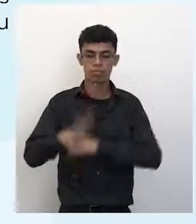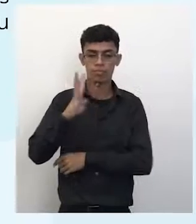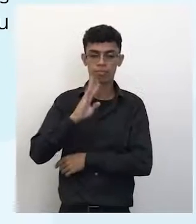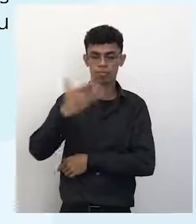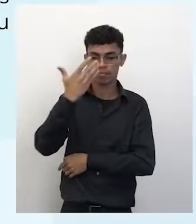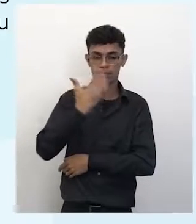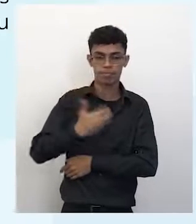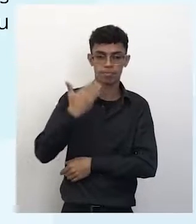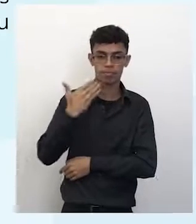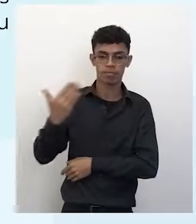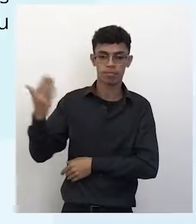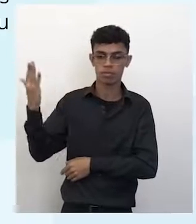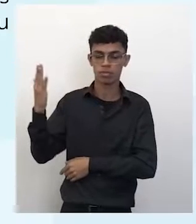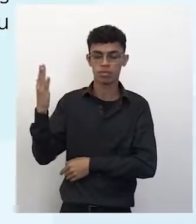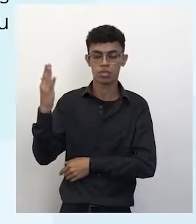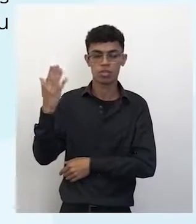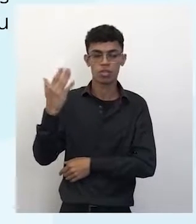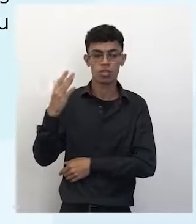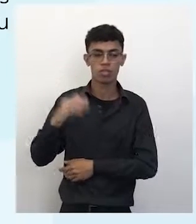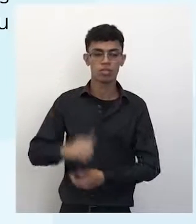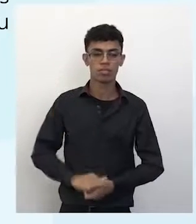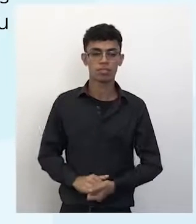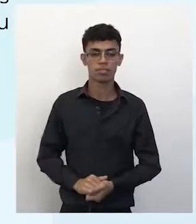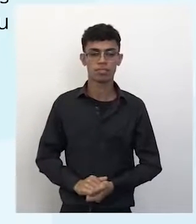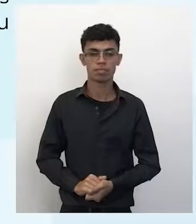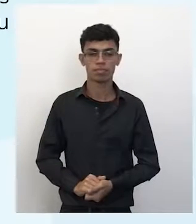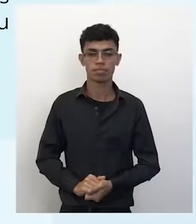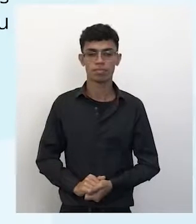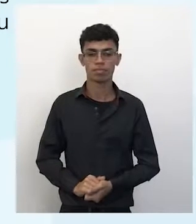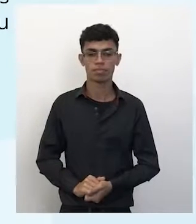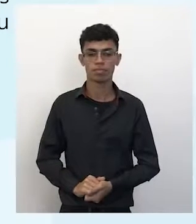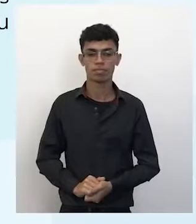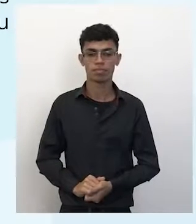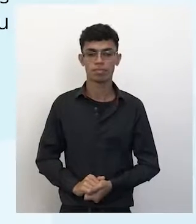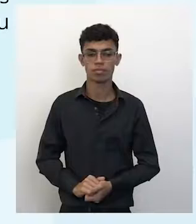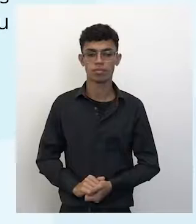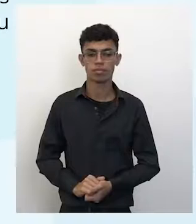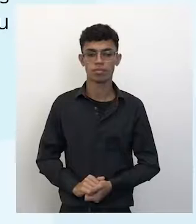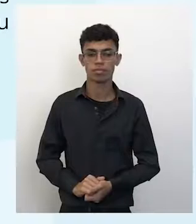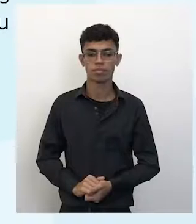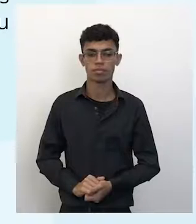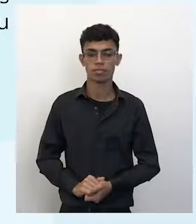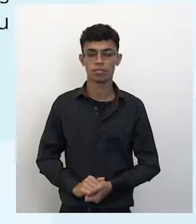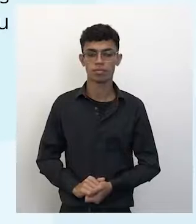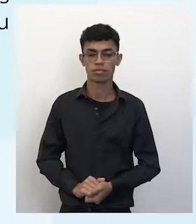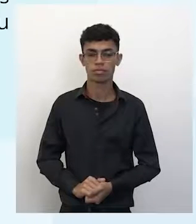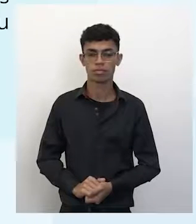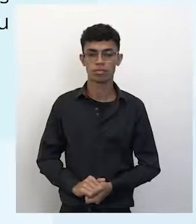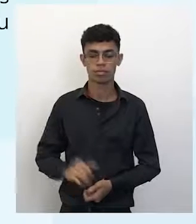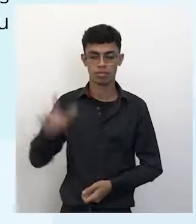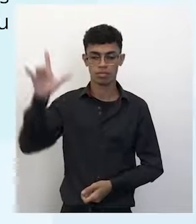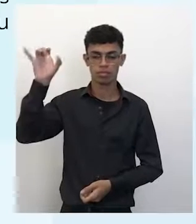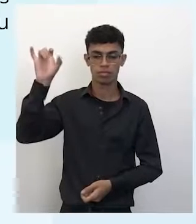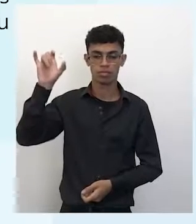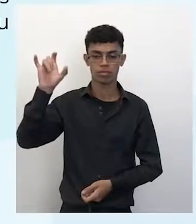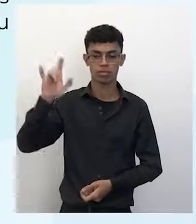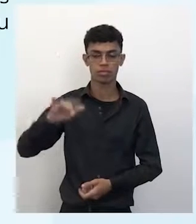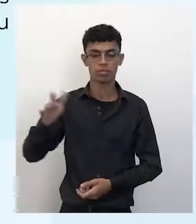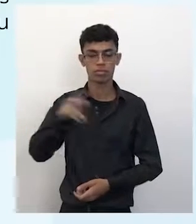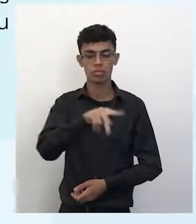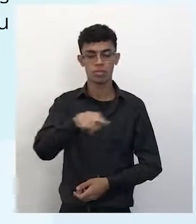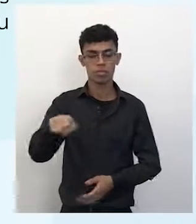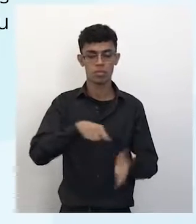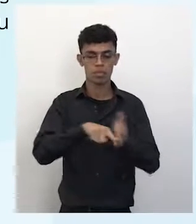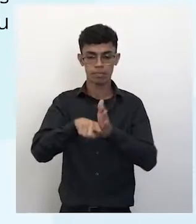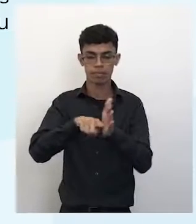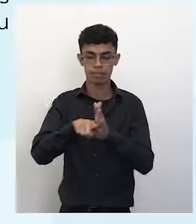no CMSP, é arroba Fernanda _ Maria Borges, ou arroba Anderson Félix Santos. Continue a